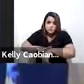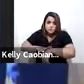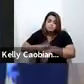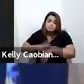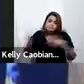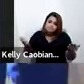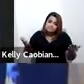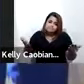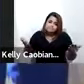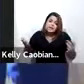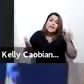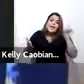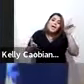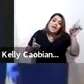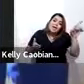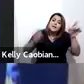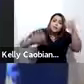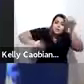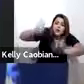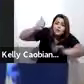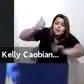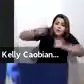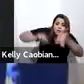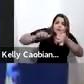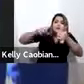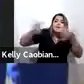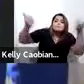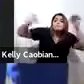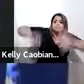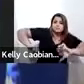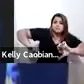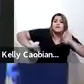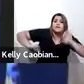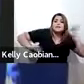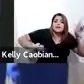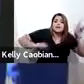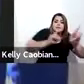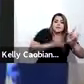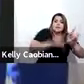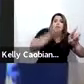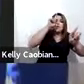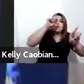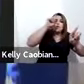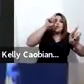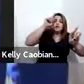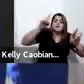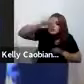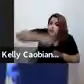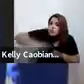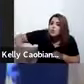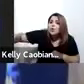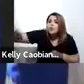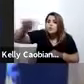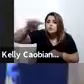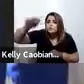ela não avaliou e realmente fez isso no momento em que se